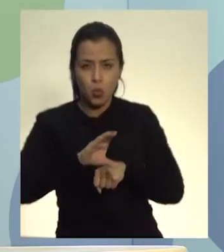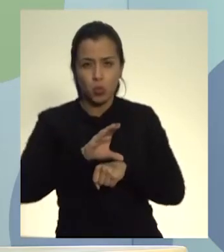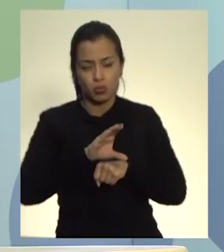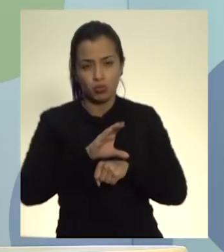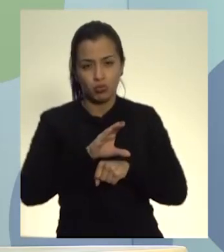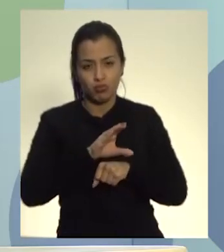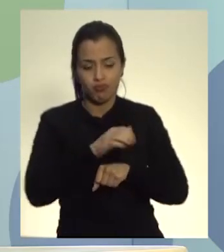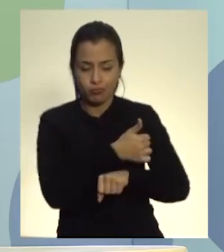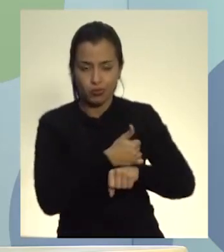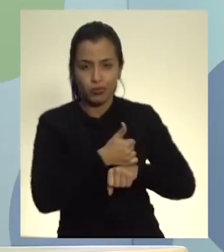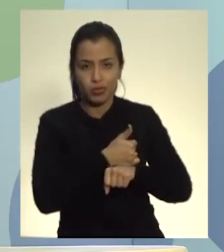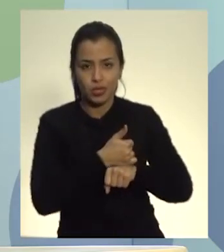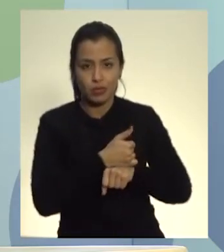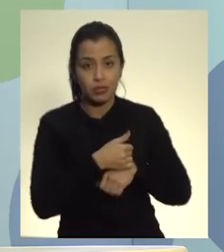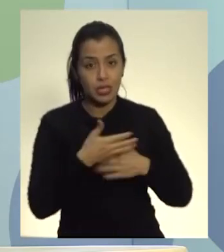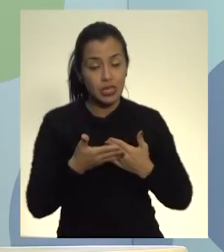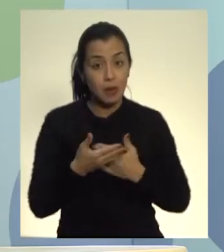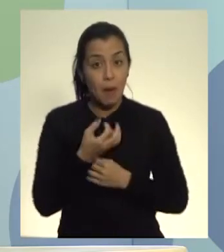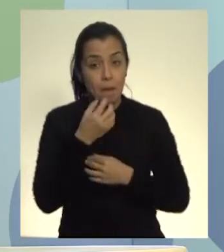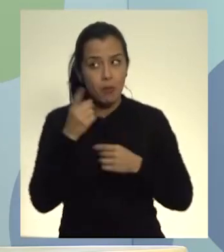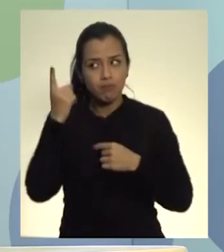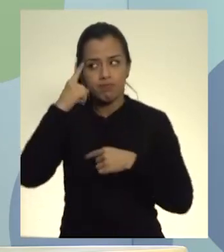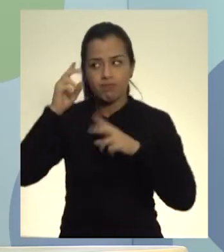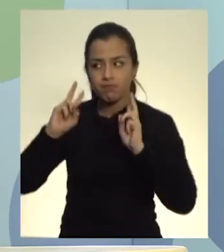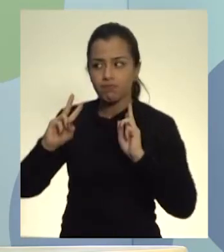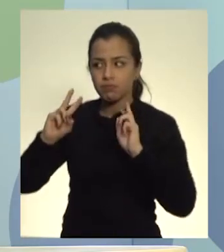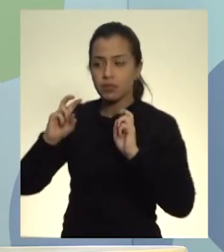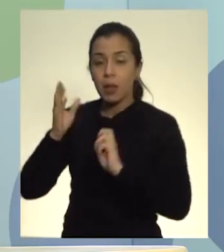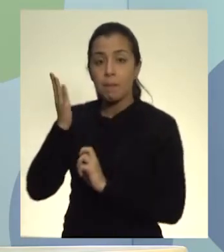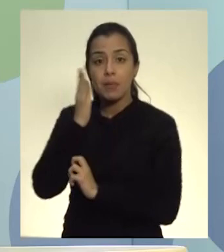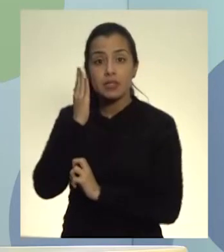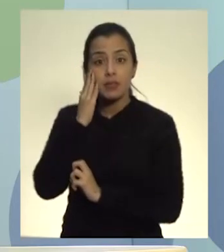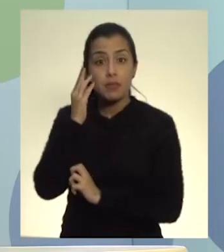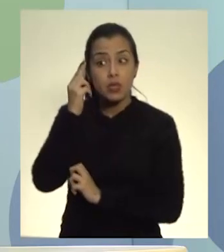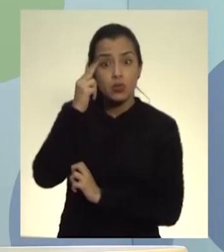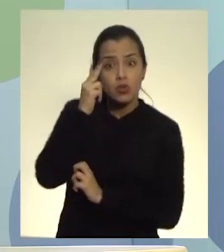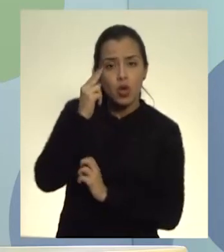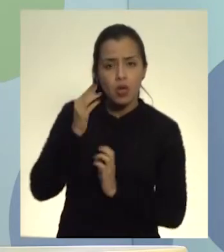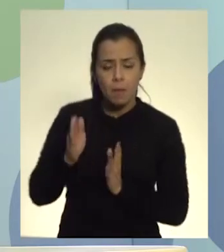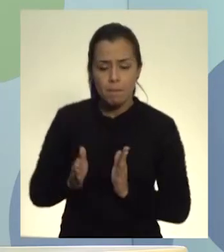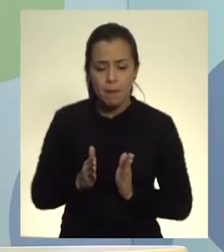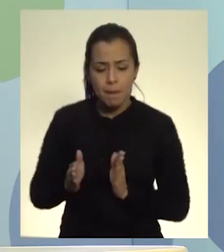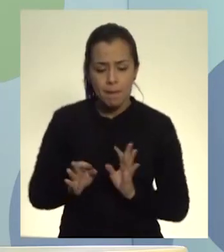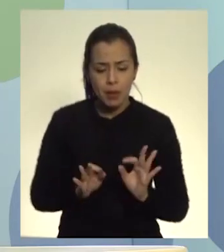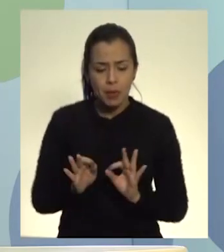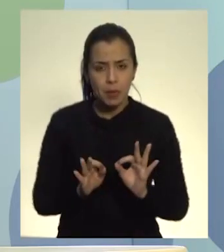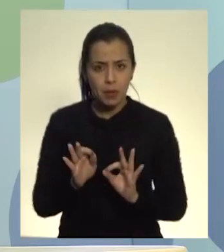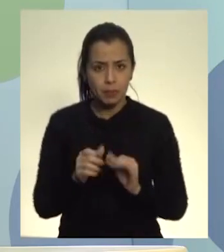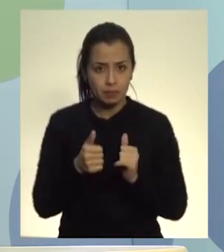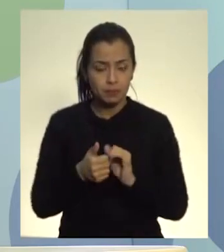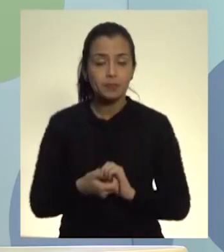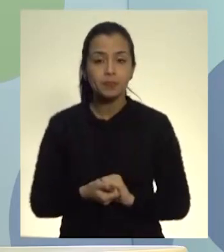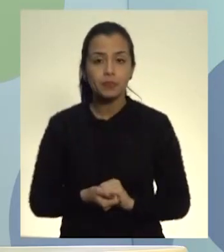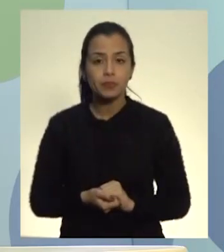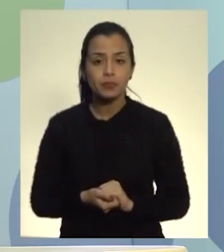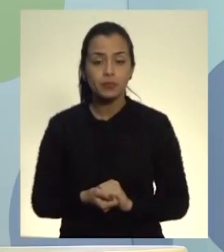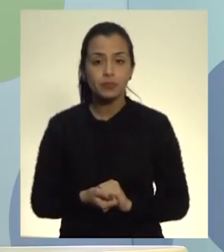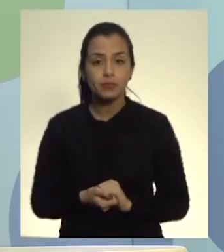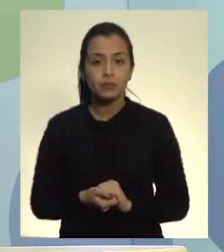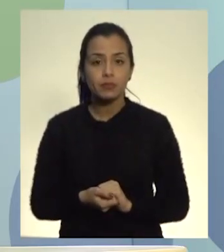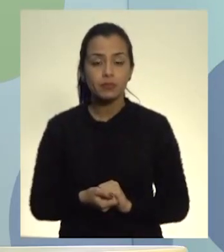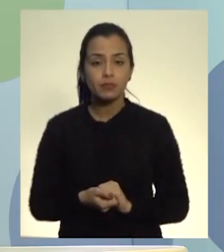se conhecer, a saber o sonho, para traçar os caminhos de acordo com esses sonhos. A